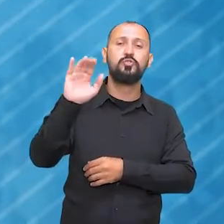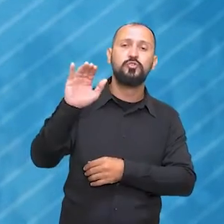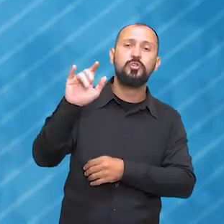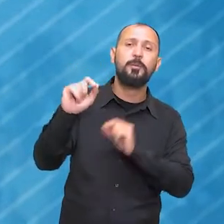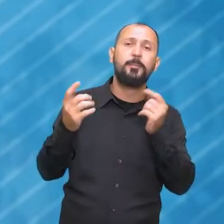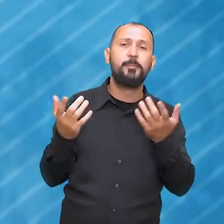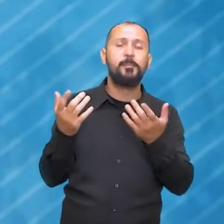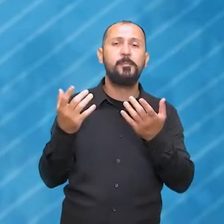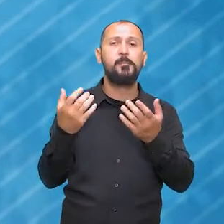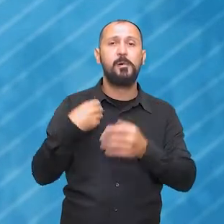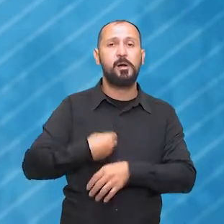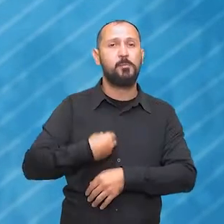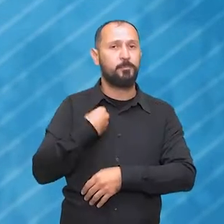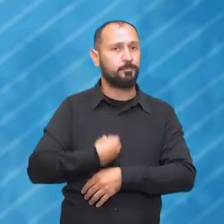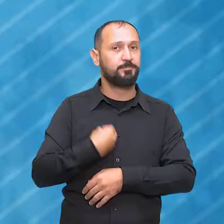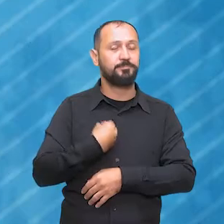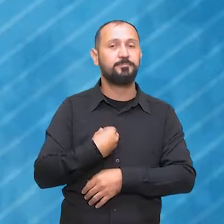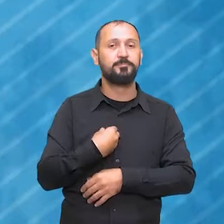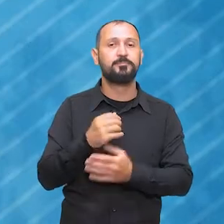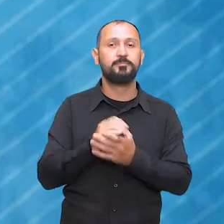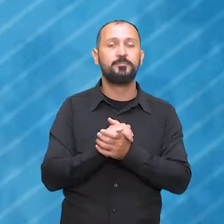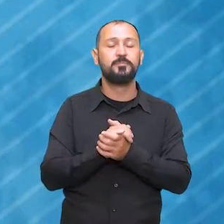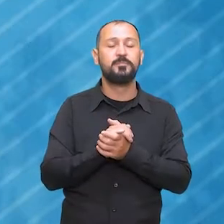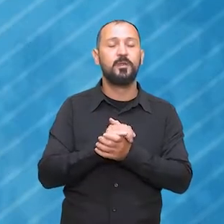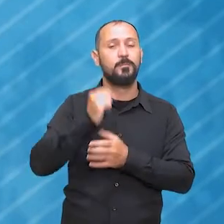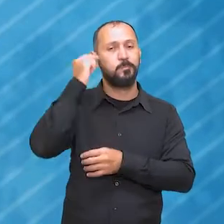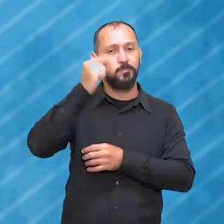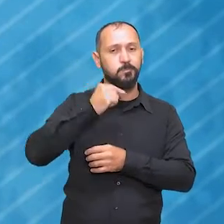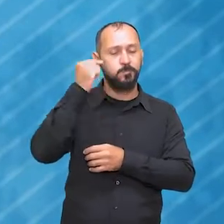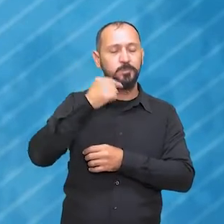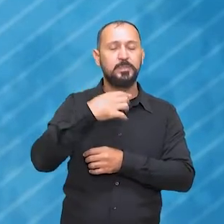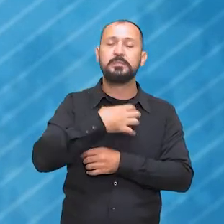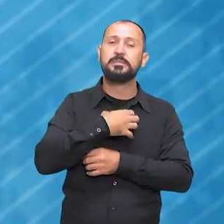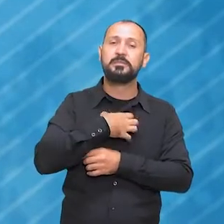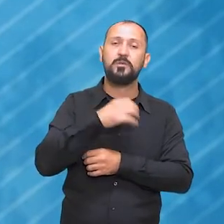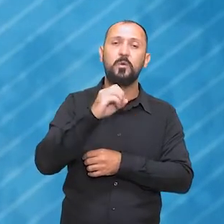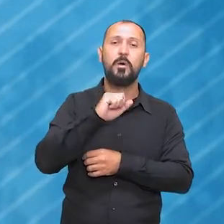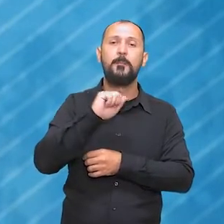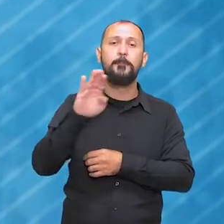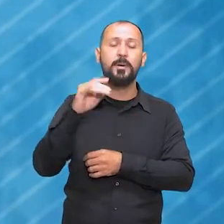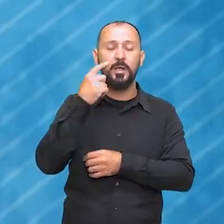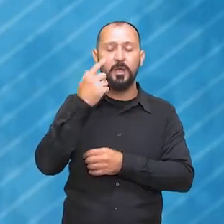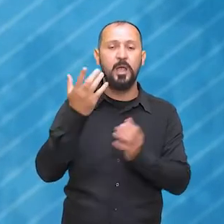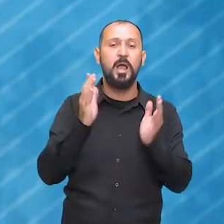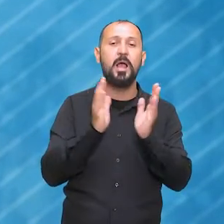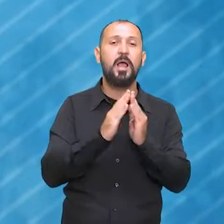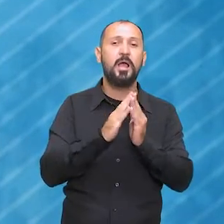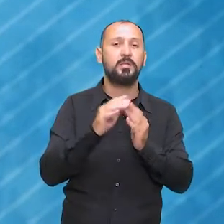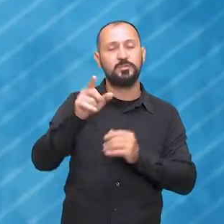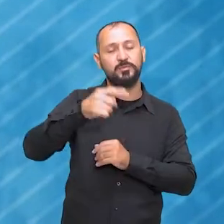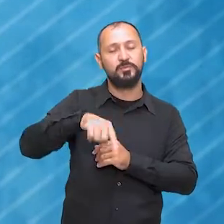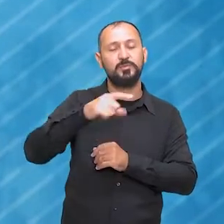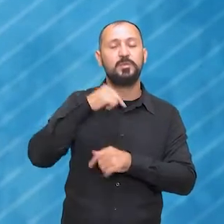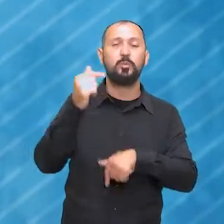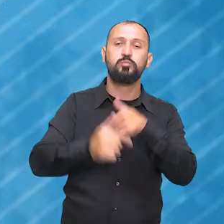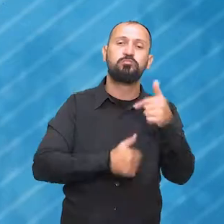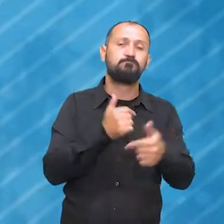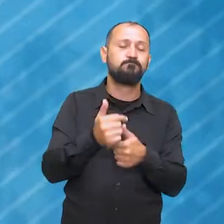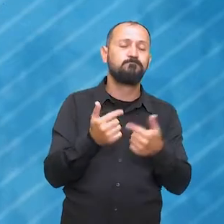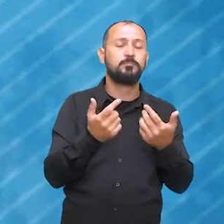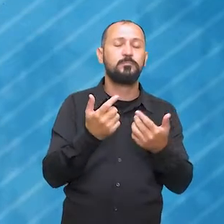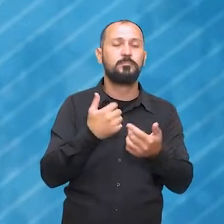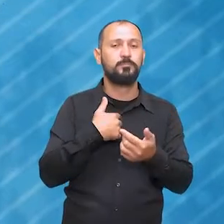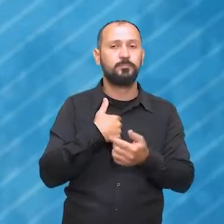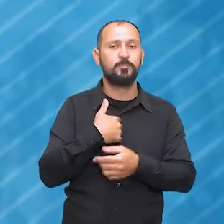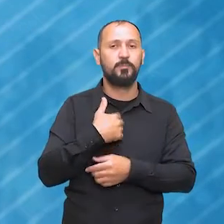inscrições, basta ligar ou procurá-los presencialmente e que os advogados sintam-se em casa, a OAB é a